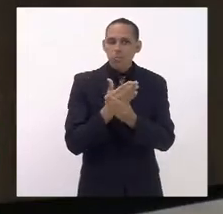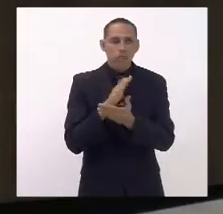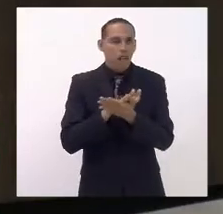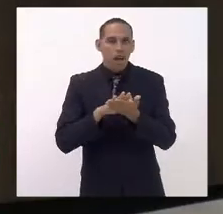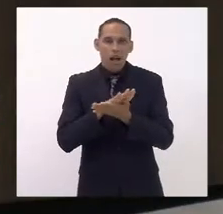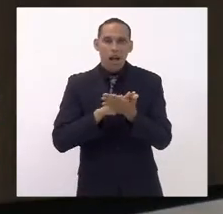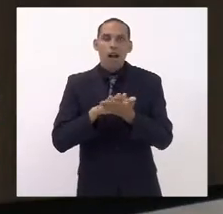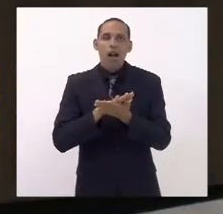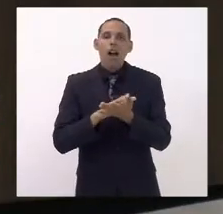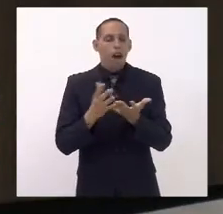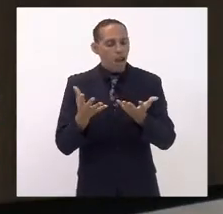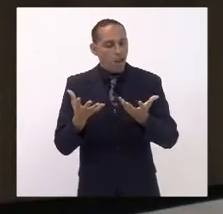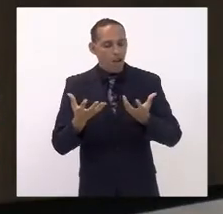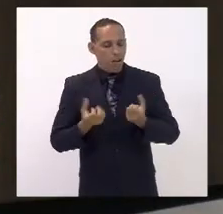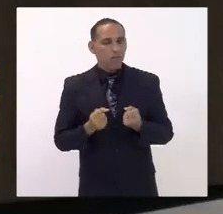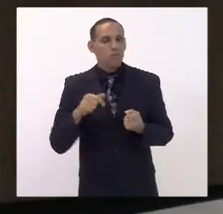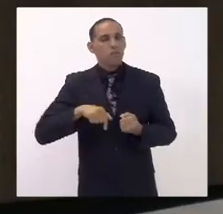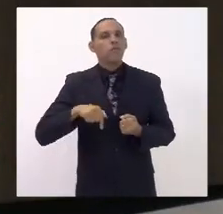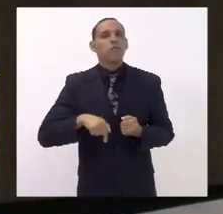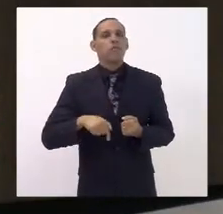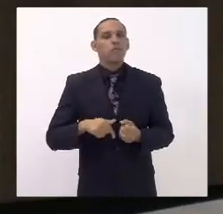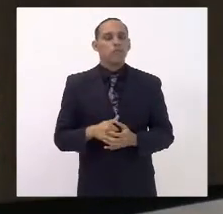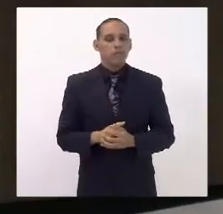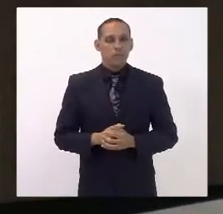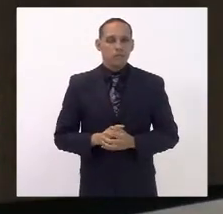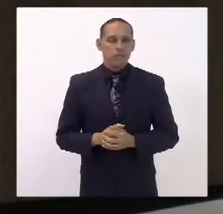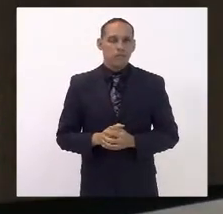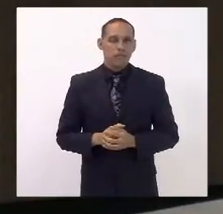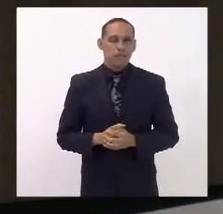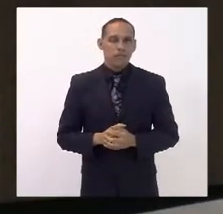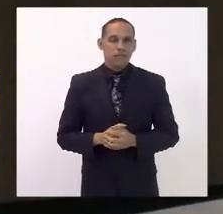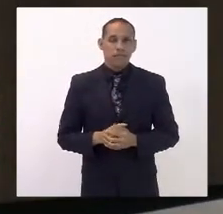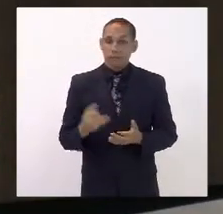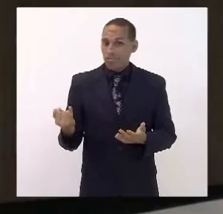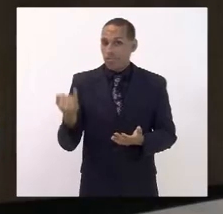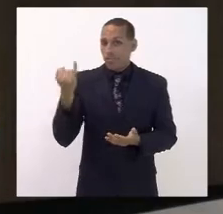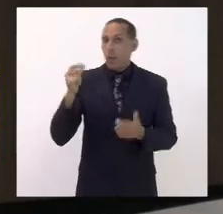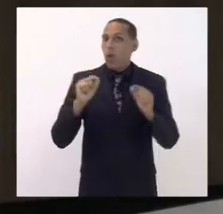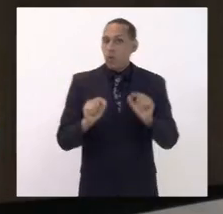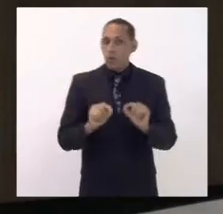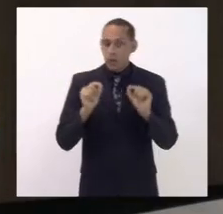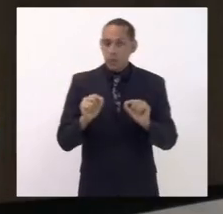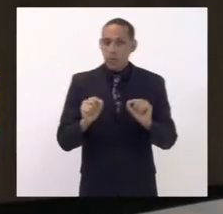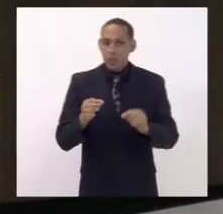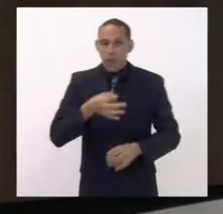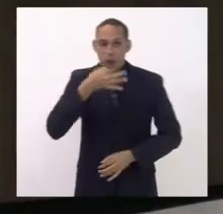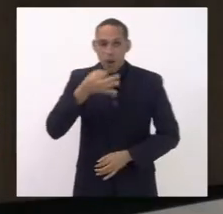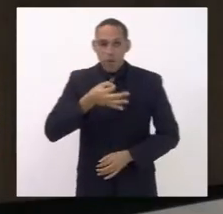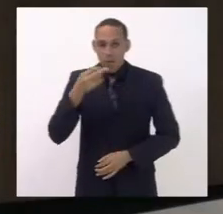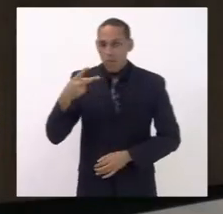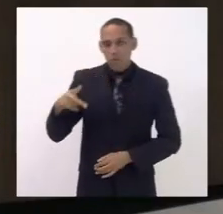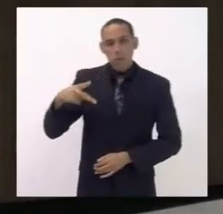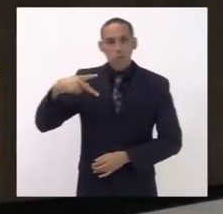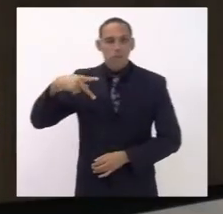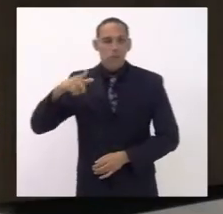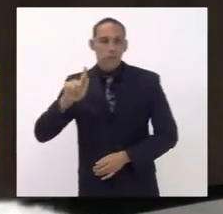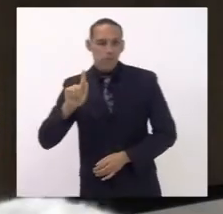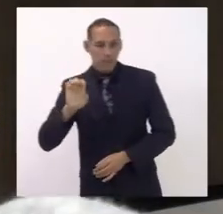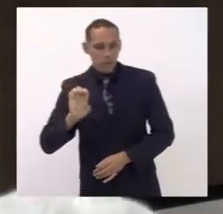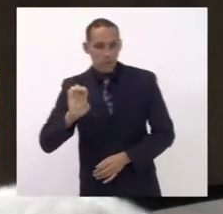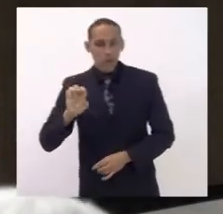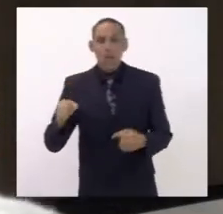justiça foram acolhidos. É importante dizer que o parecer da PGE é no